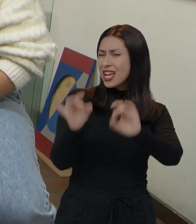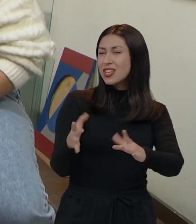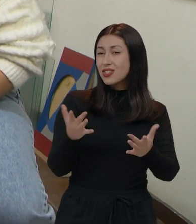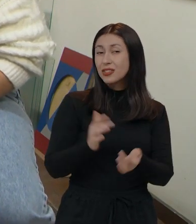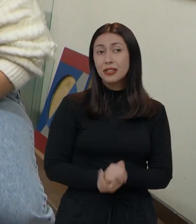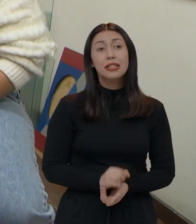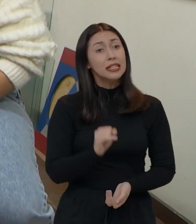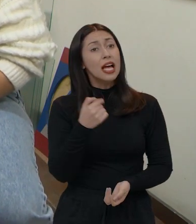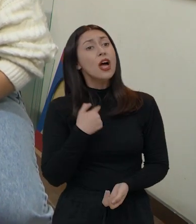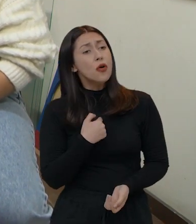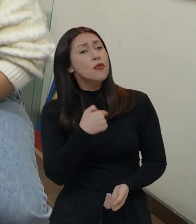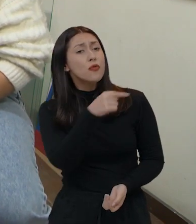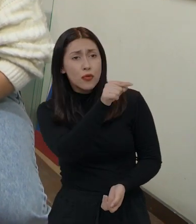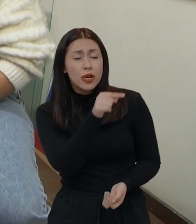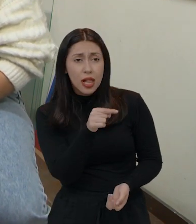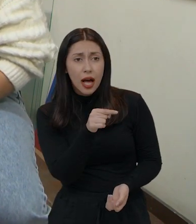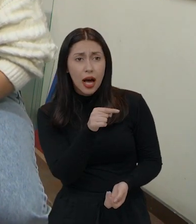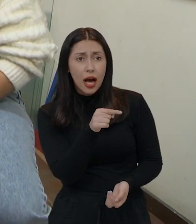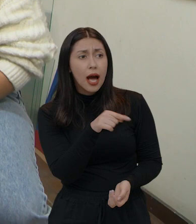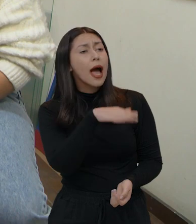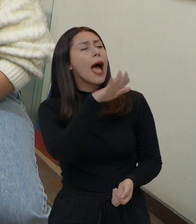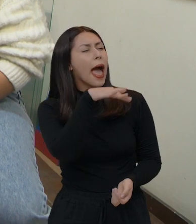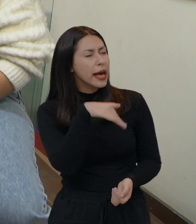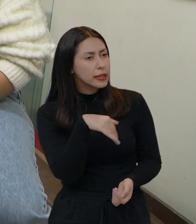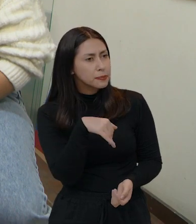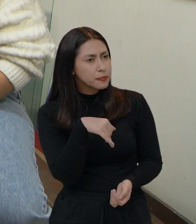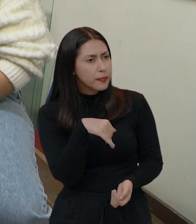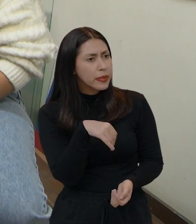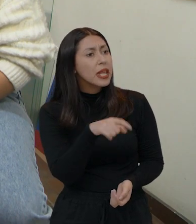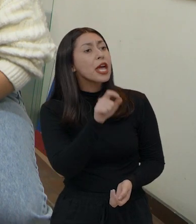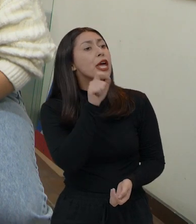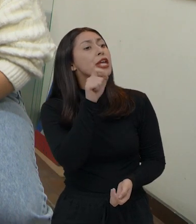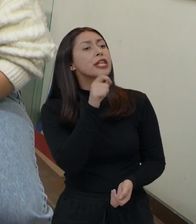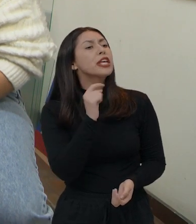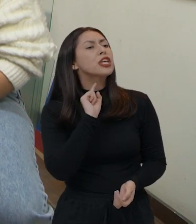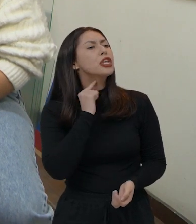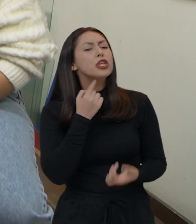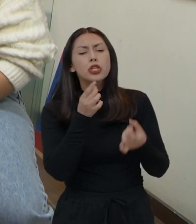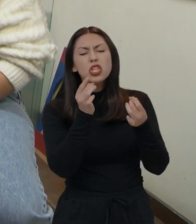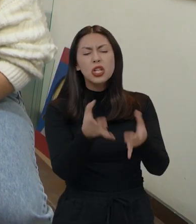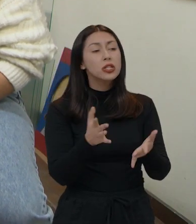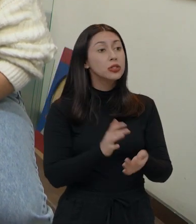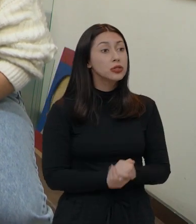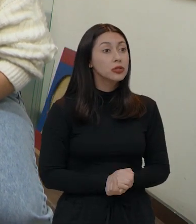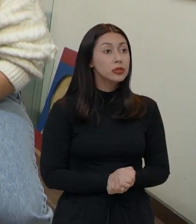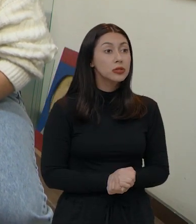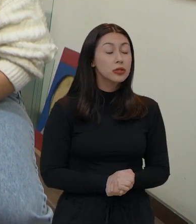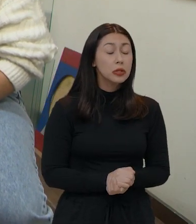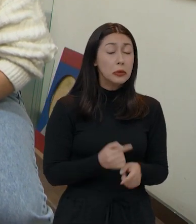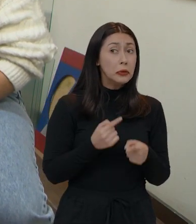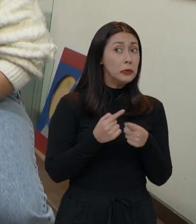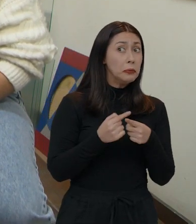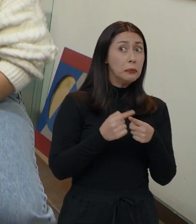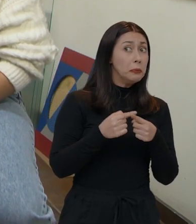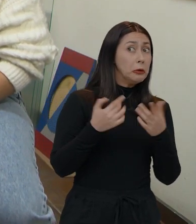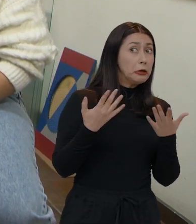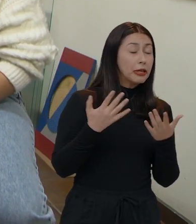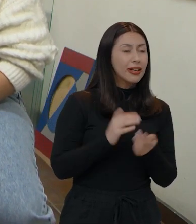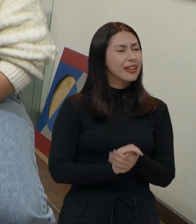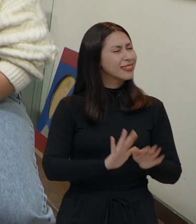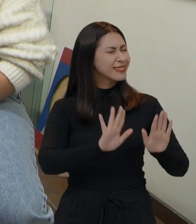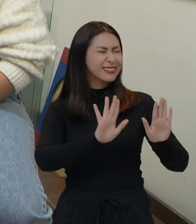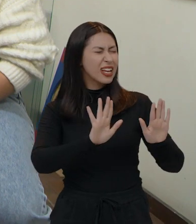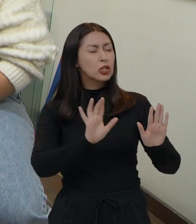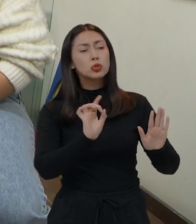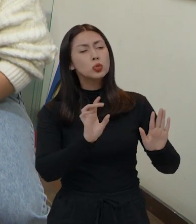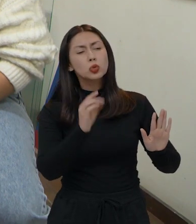Eu fui até a portaria e falei pro porteiro, por favor, quem jogou esse material aqui? O porteiro falou, não, por quê, moço? Por quê? Eu falei, não